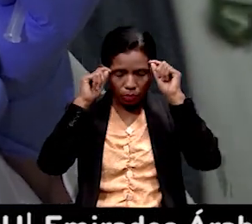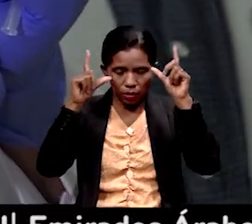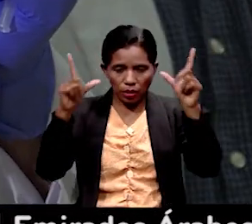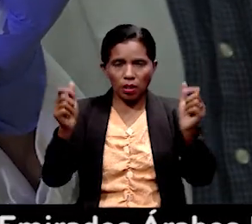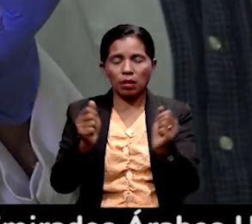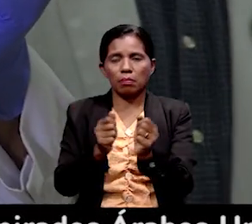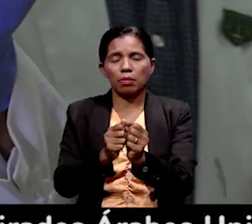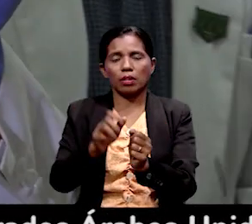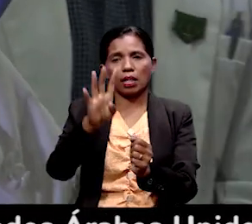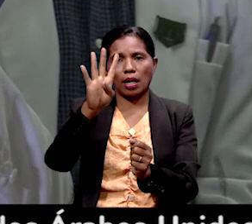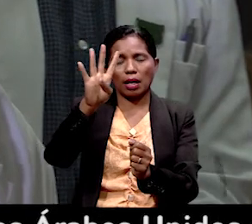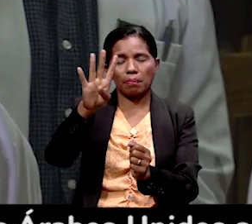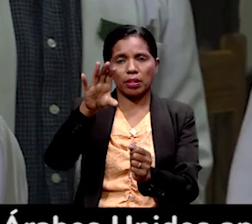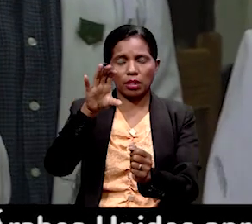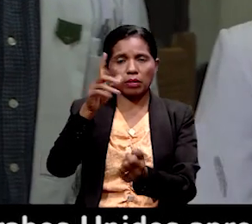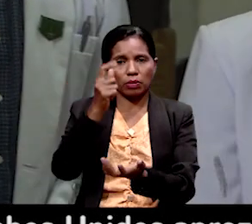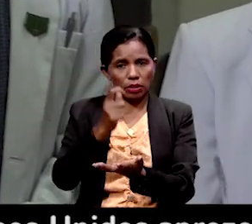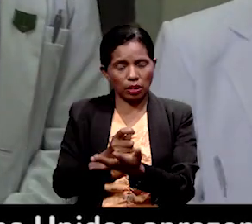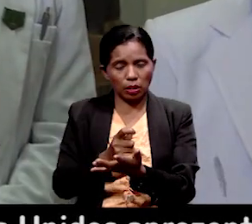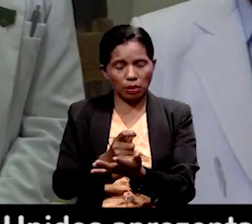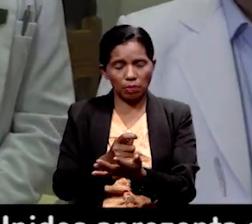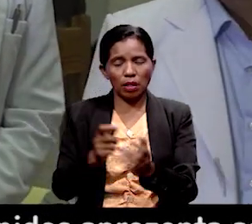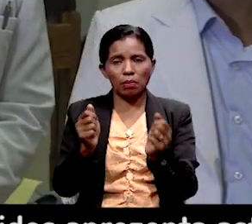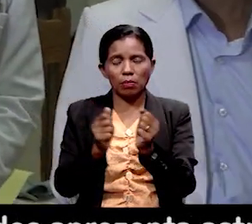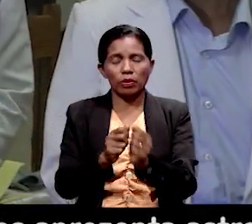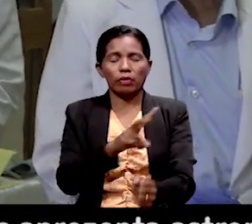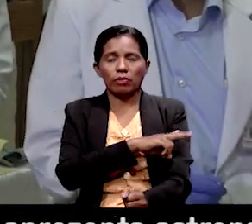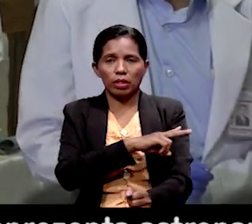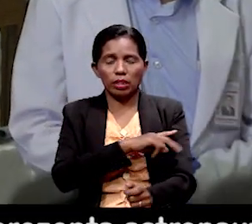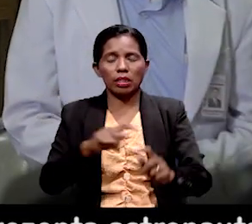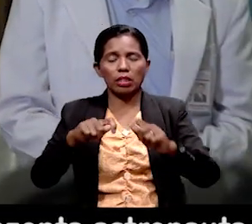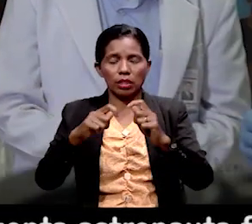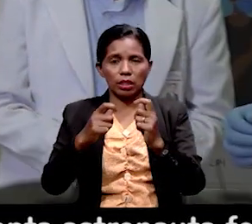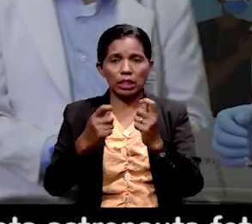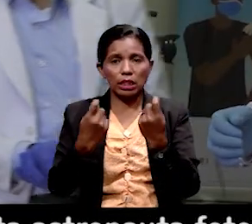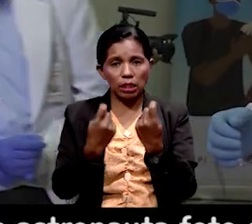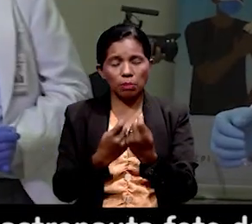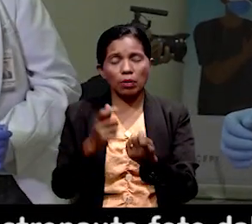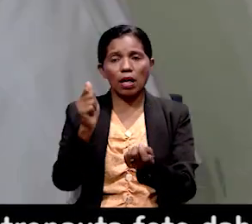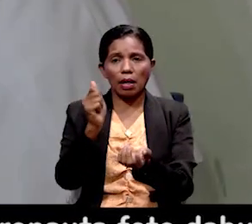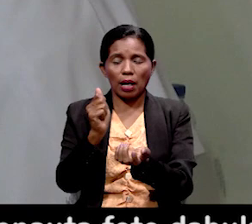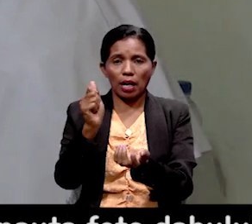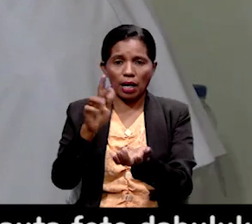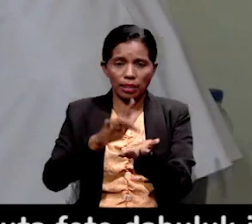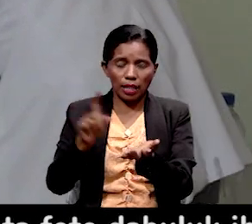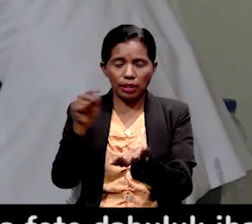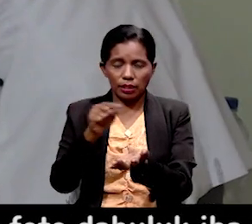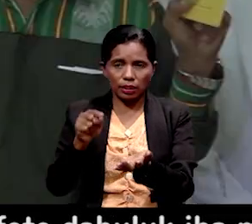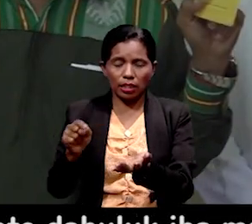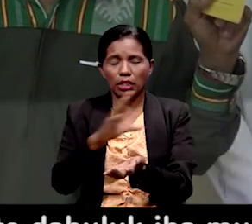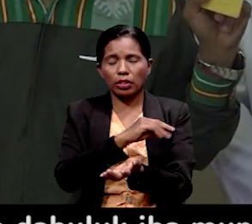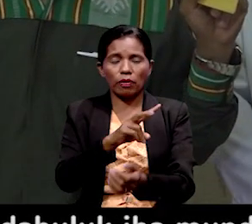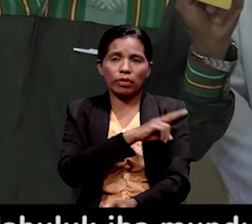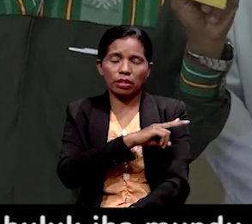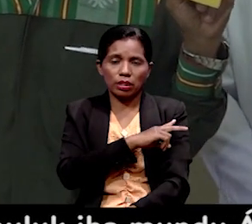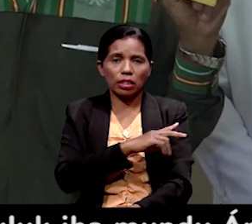atus ha tracing composto husi vacina o tipo AstraZeneca rihun atus toloresing no vacina o tipo